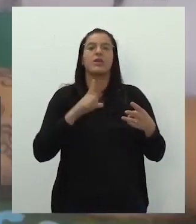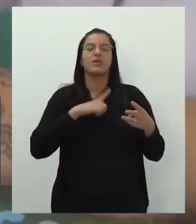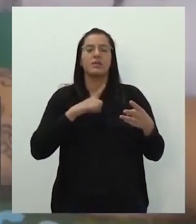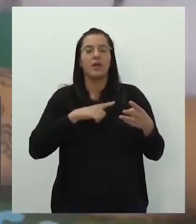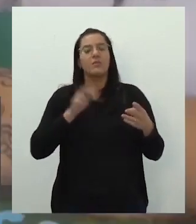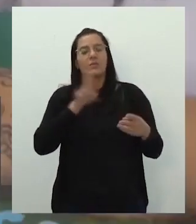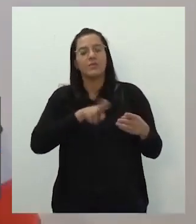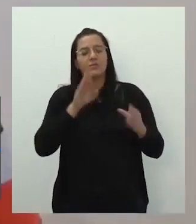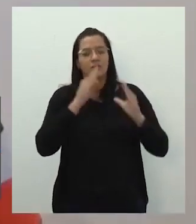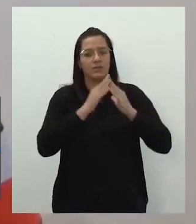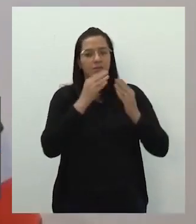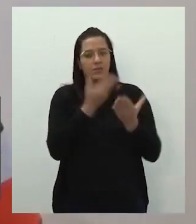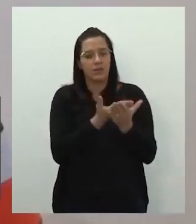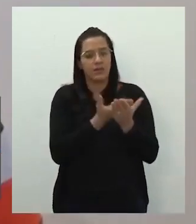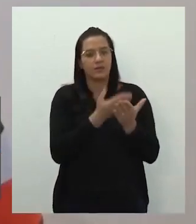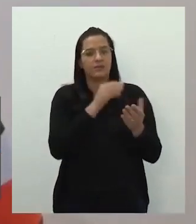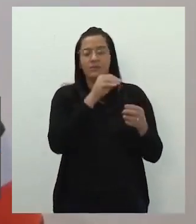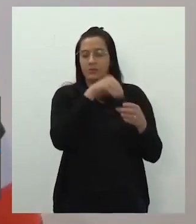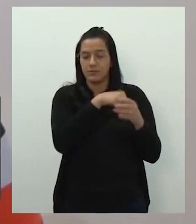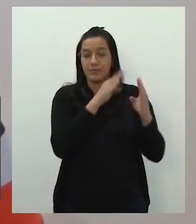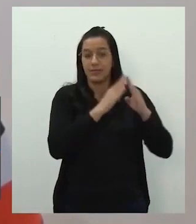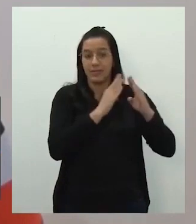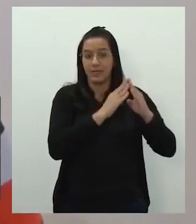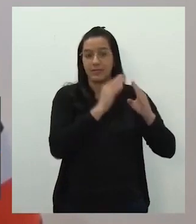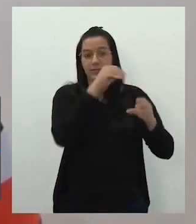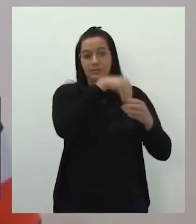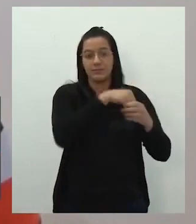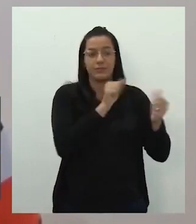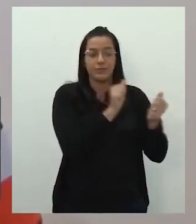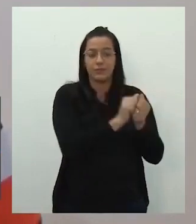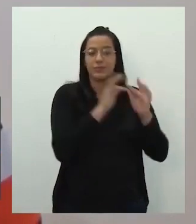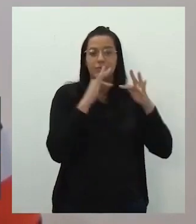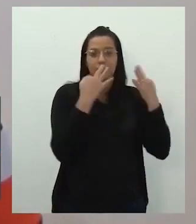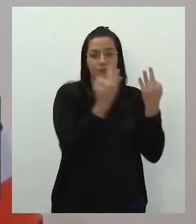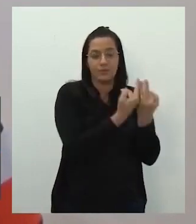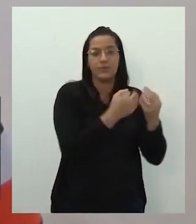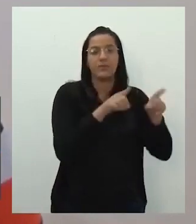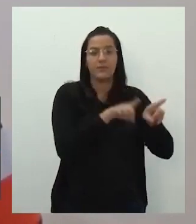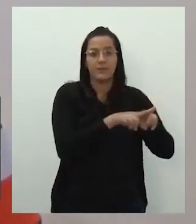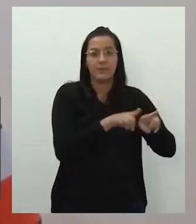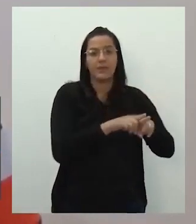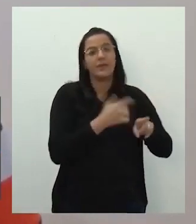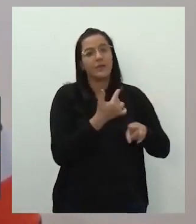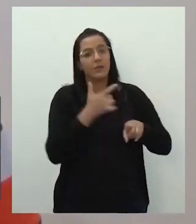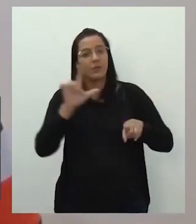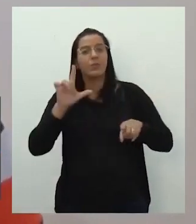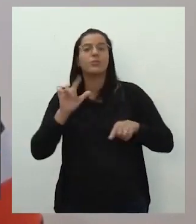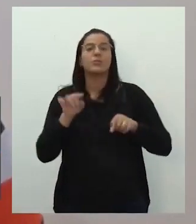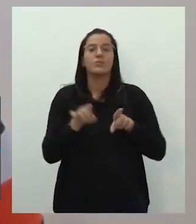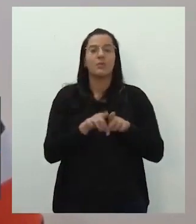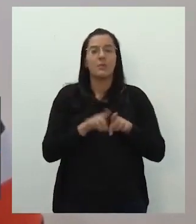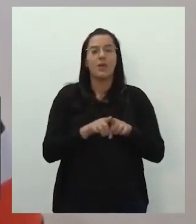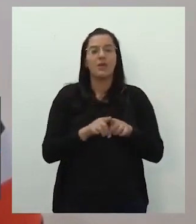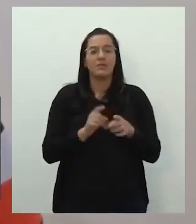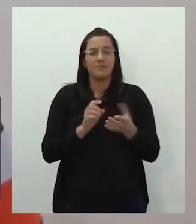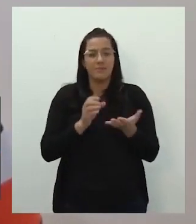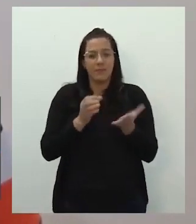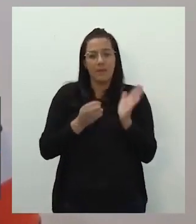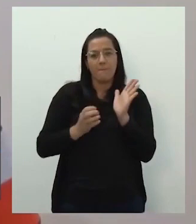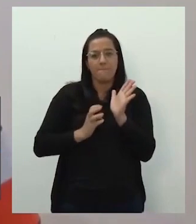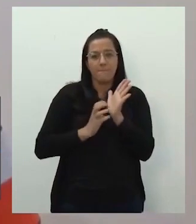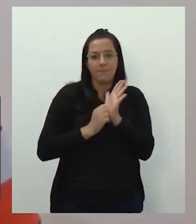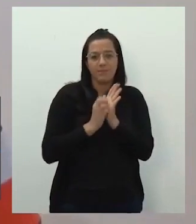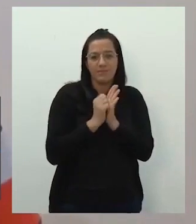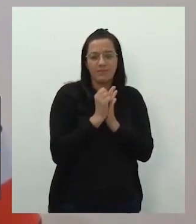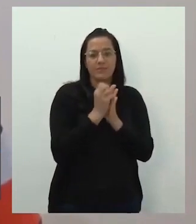essa prática. No terceiro ano do ensino médio, faço com os estudantes a cultura de fungos e bactérias, onde podem coletar